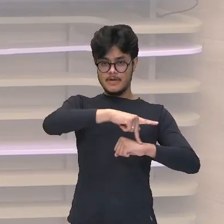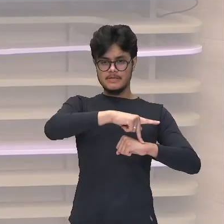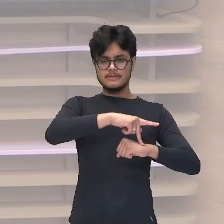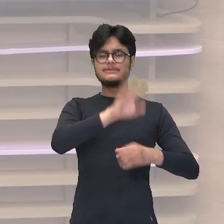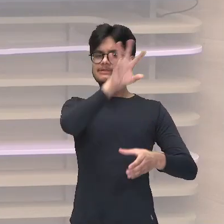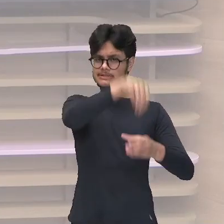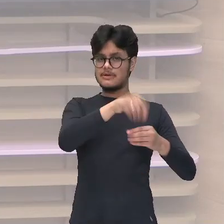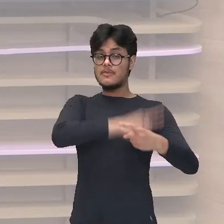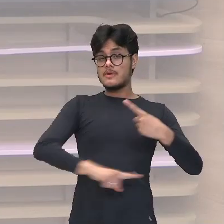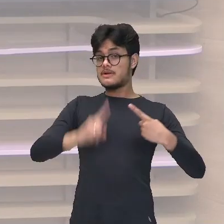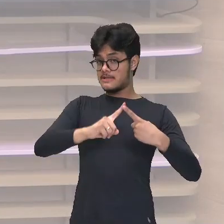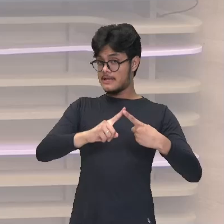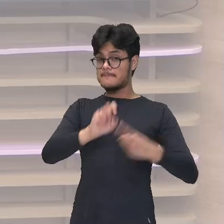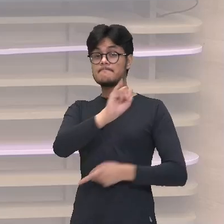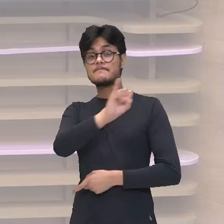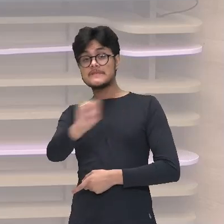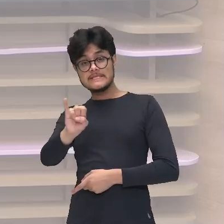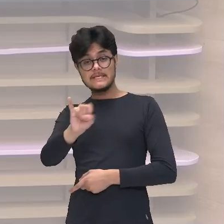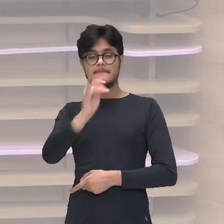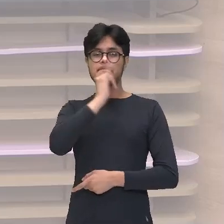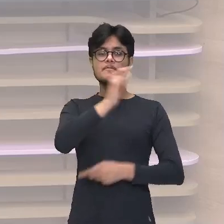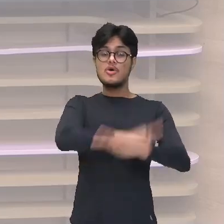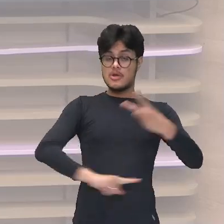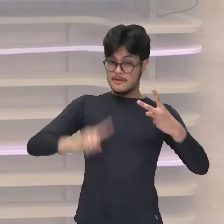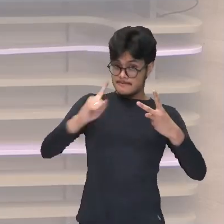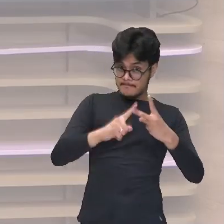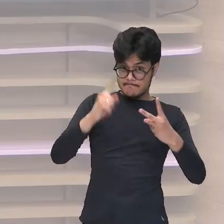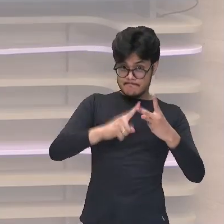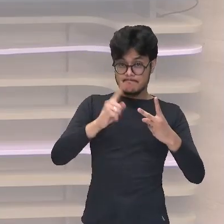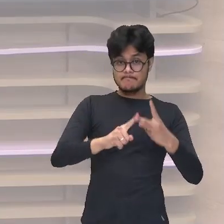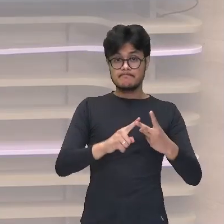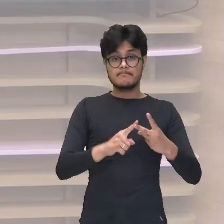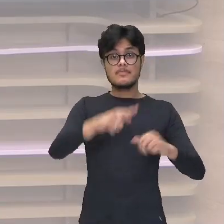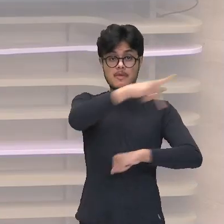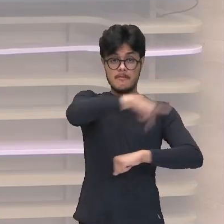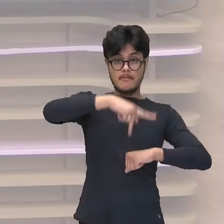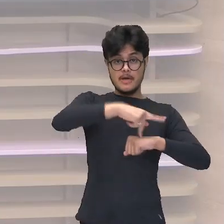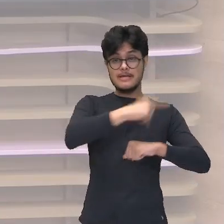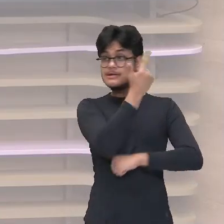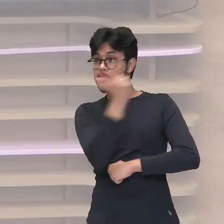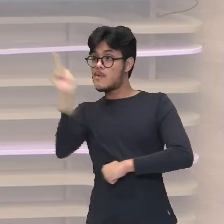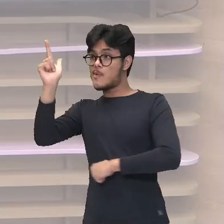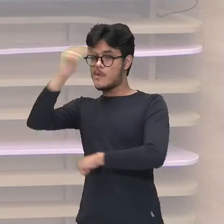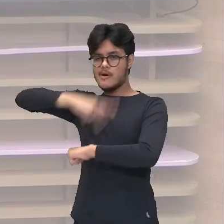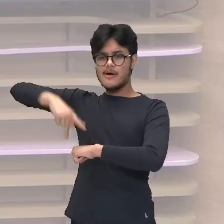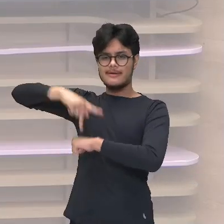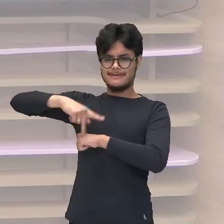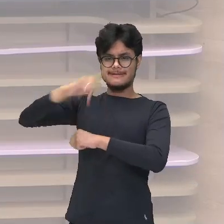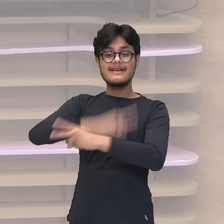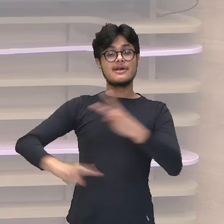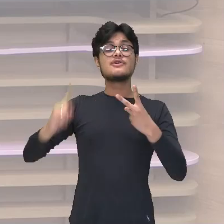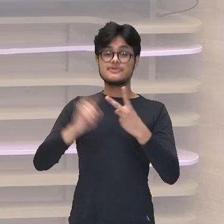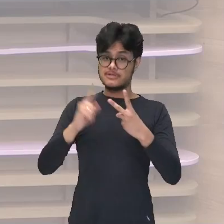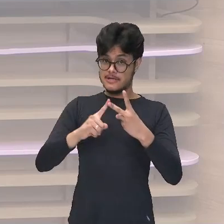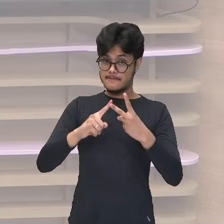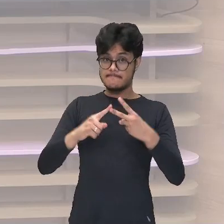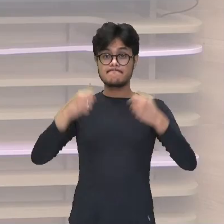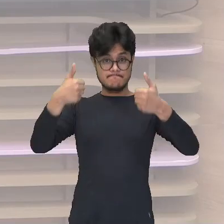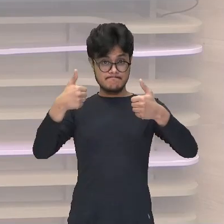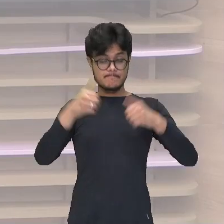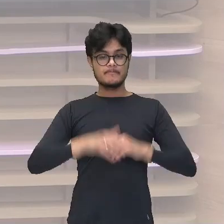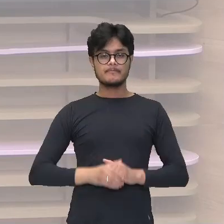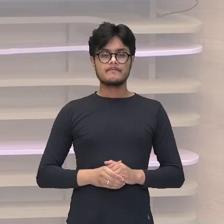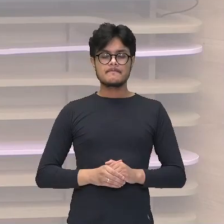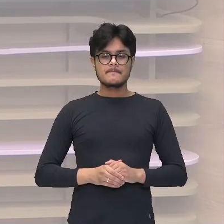certo? Quando ela ocorre fora do meu país, então é uma migração externa, certo? E